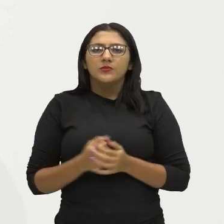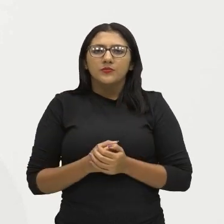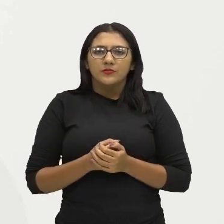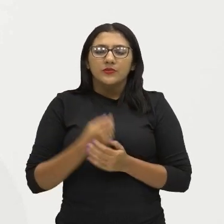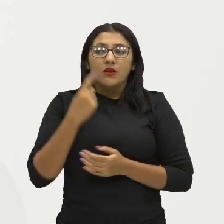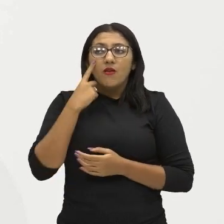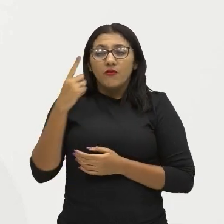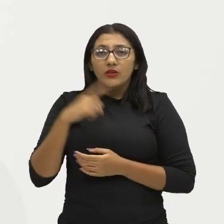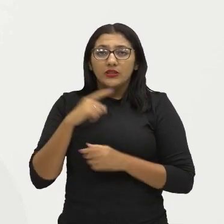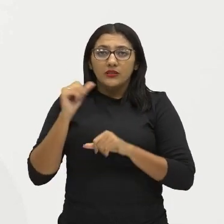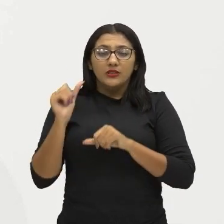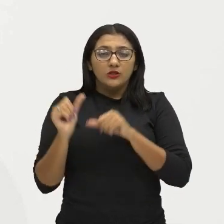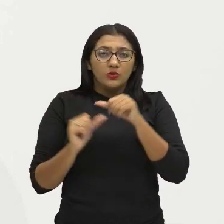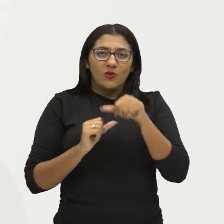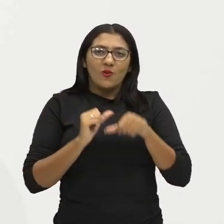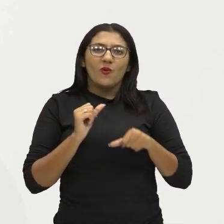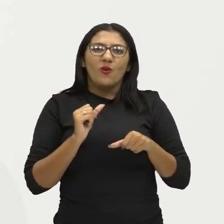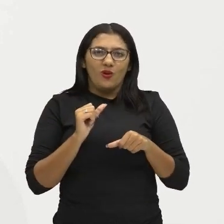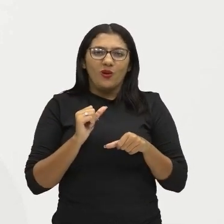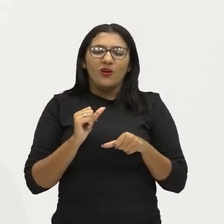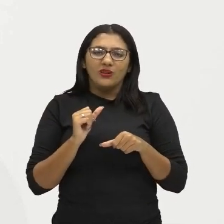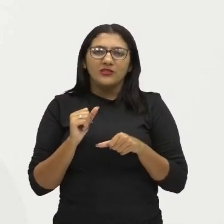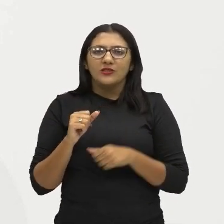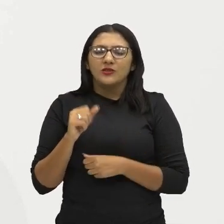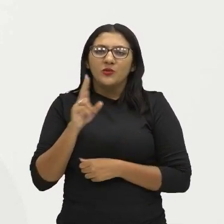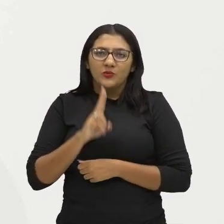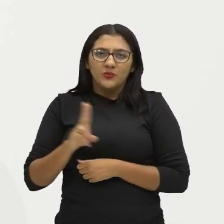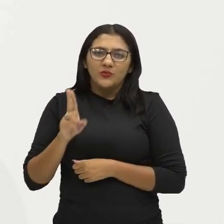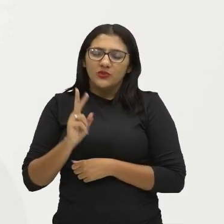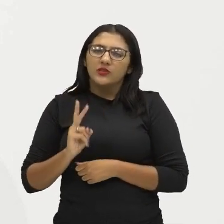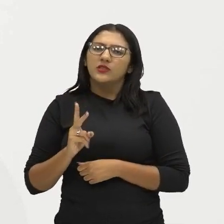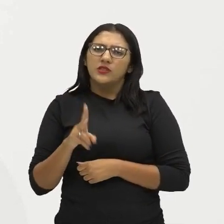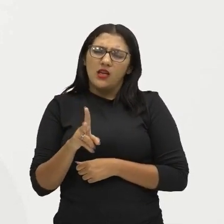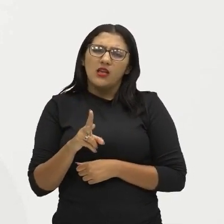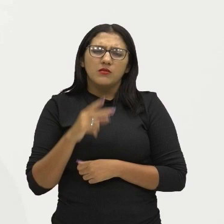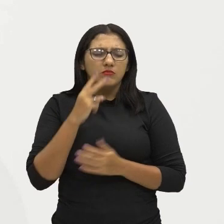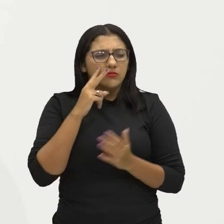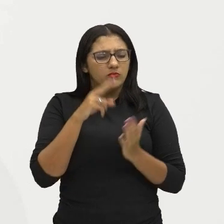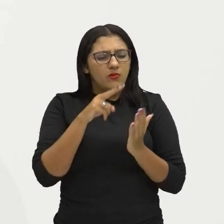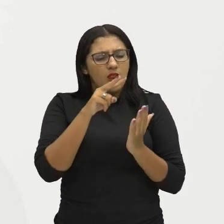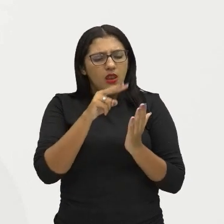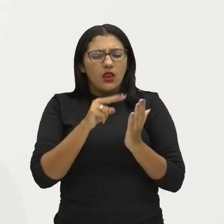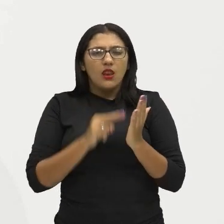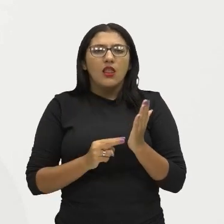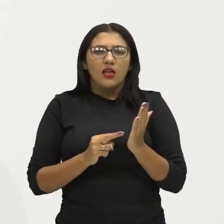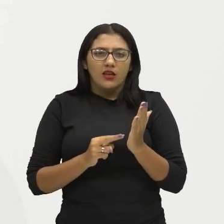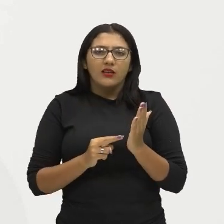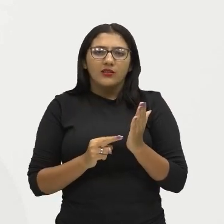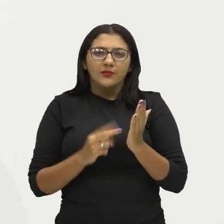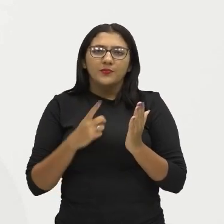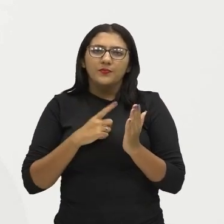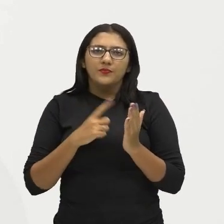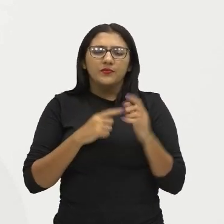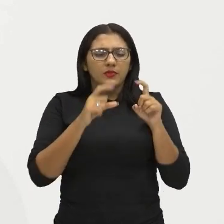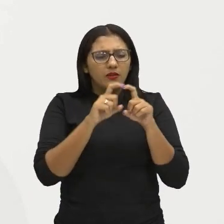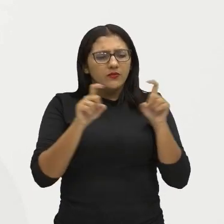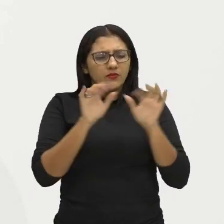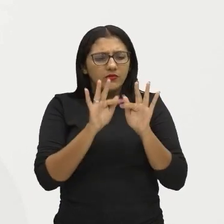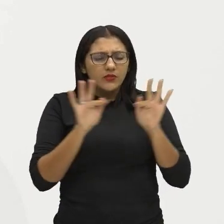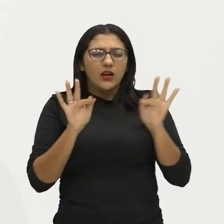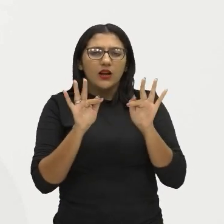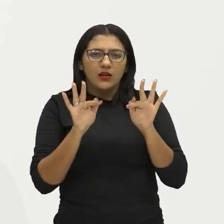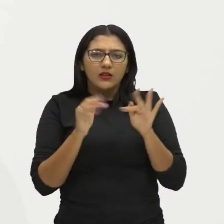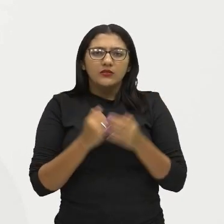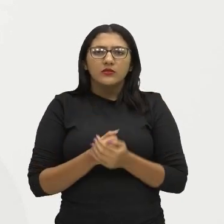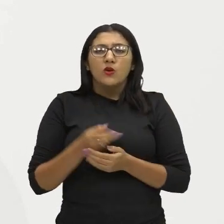uma transcrição, ó, da linguagem usual, né, que vem através de uma sentença, utilizando